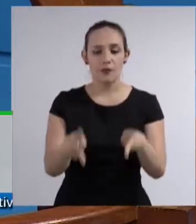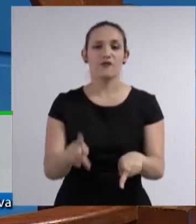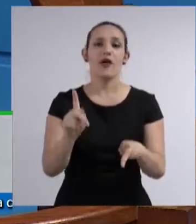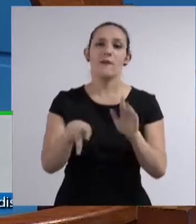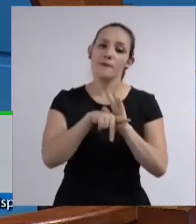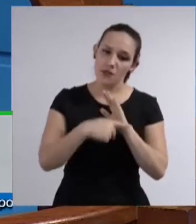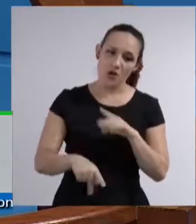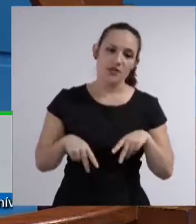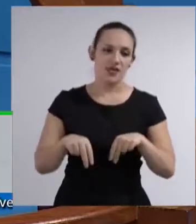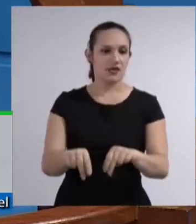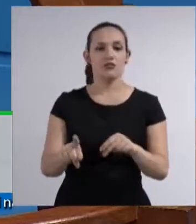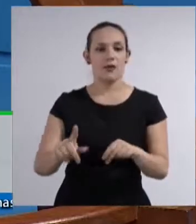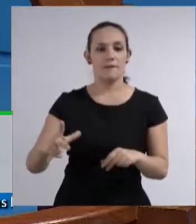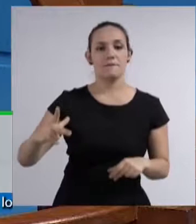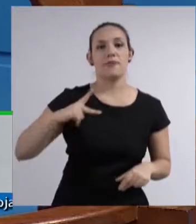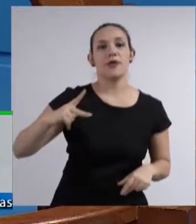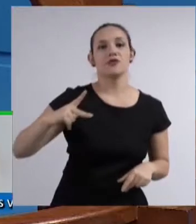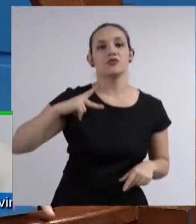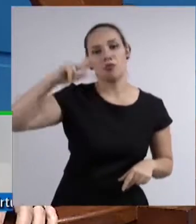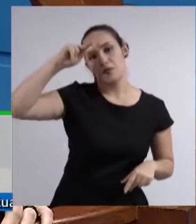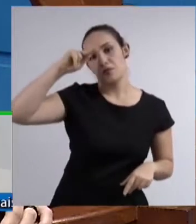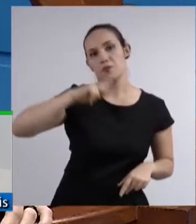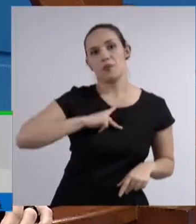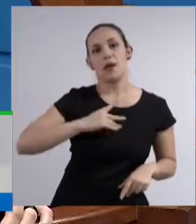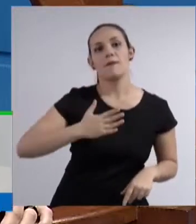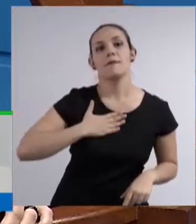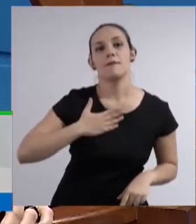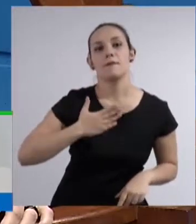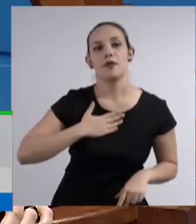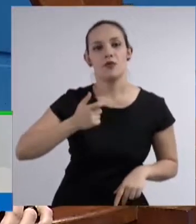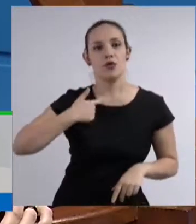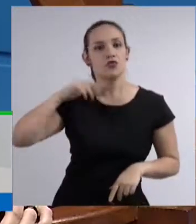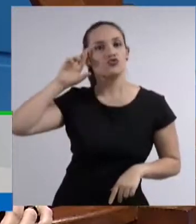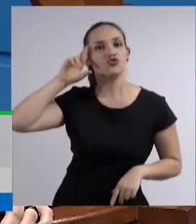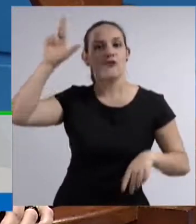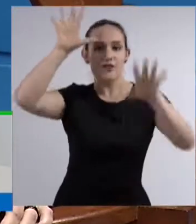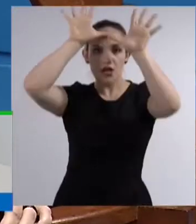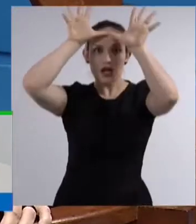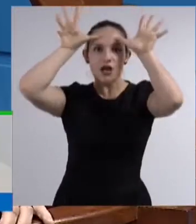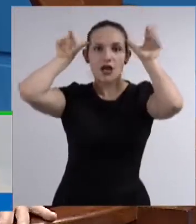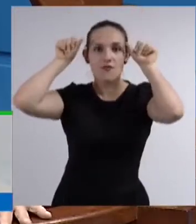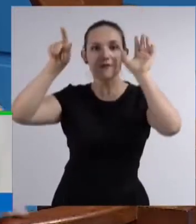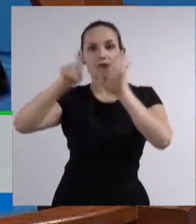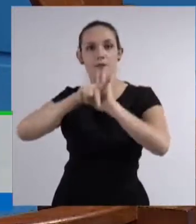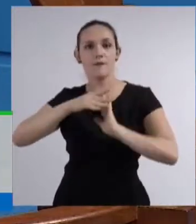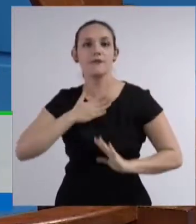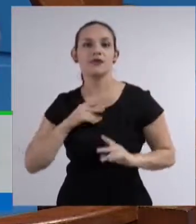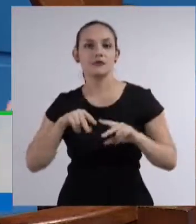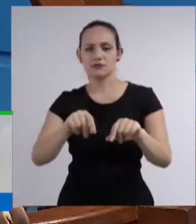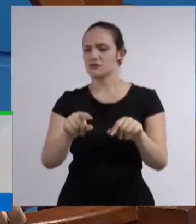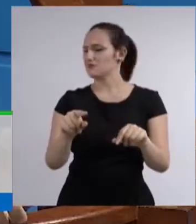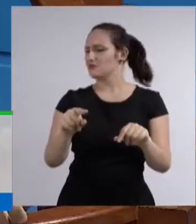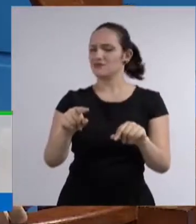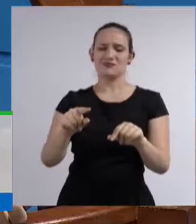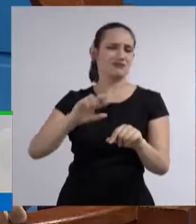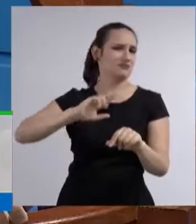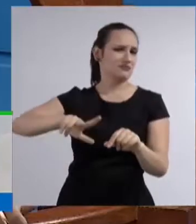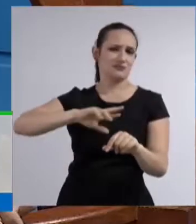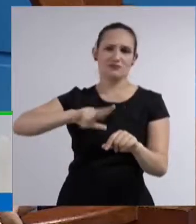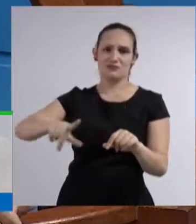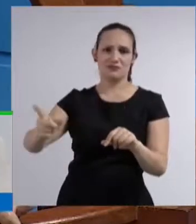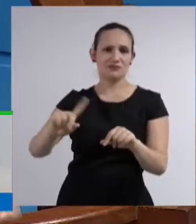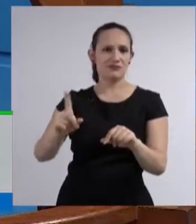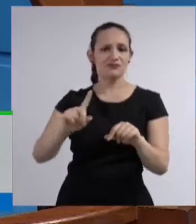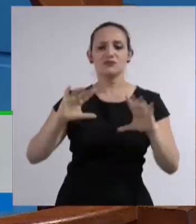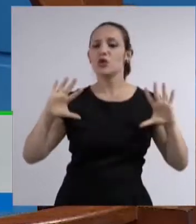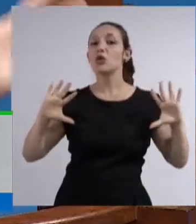privada, particular, né? Do índio, cacique, fulano de tal. A terra não é propriedade particular de